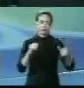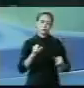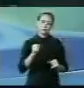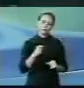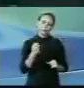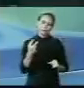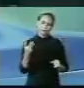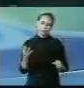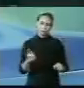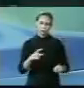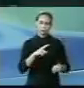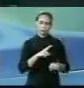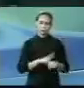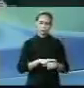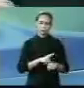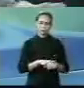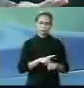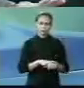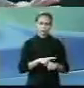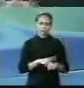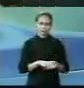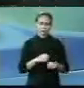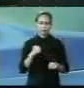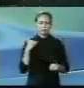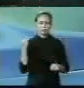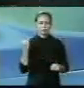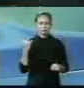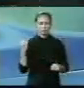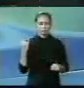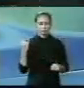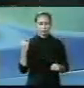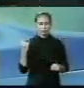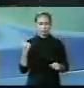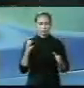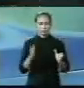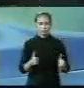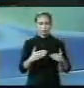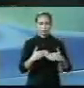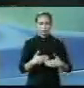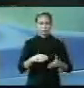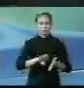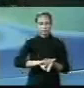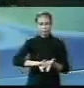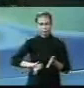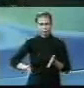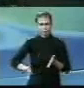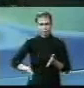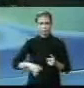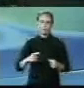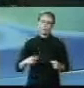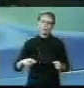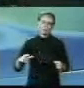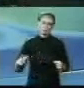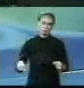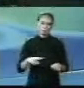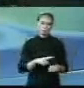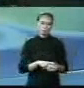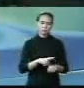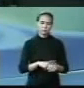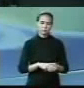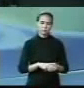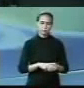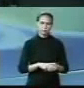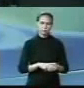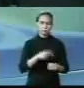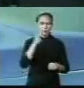situações, é interessante que os pacotes sejam simplesmente descartados. Em outras, é interessante que ele dê uma resposta para